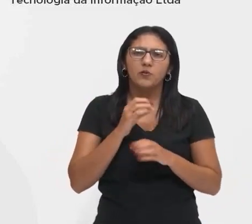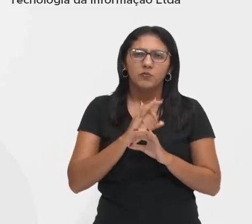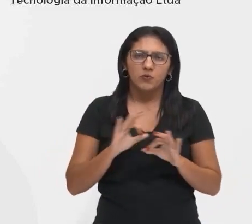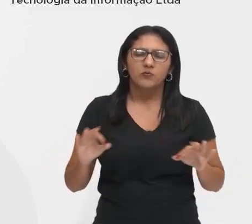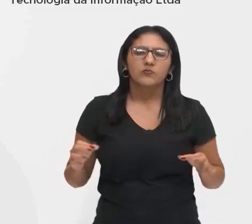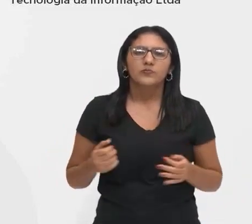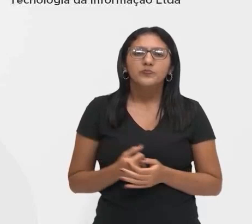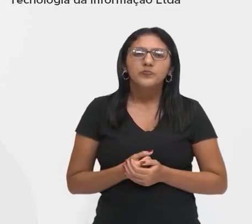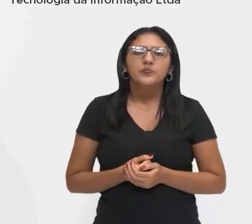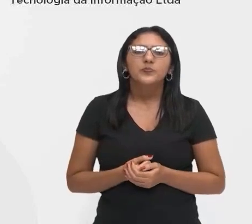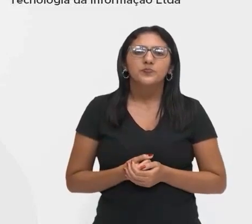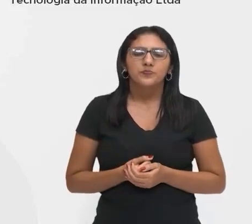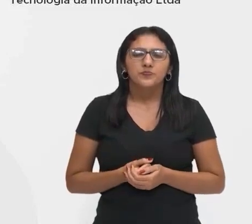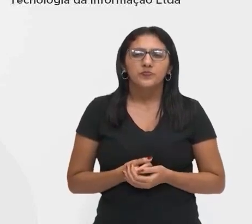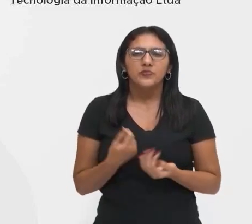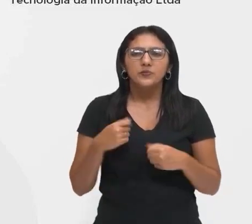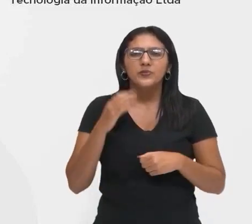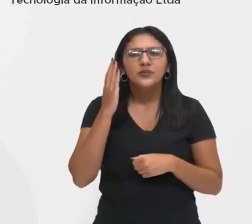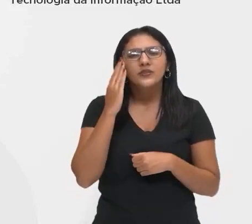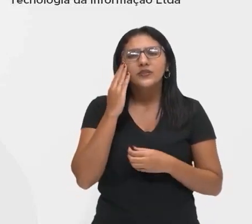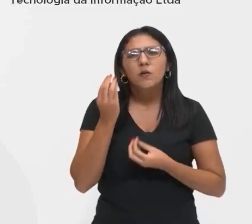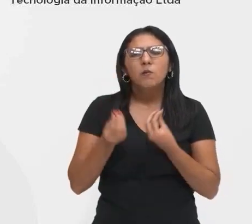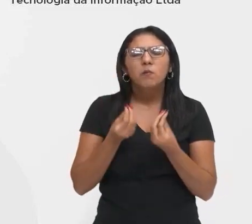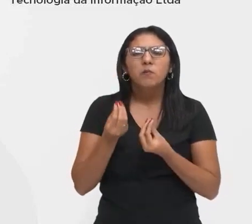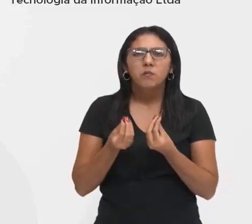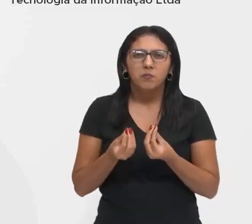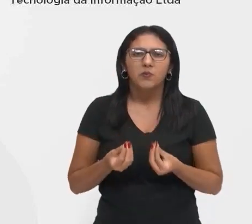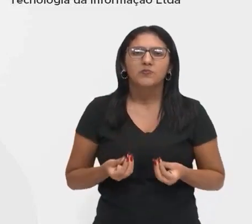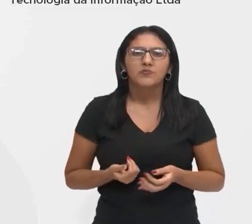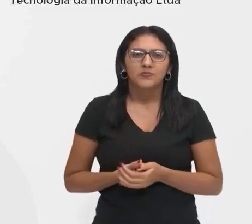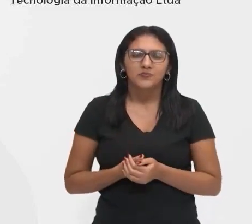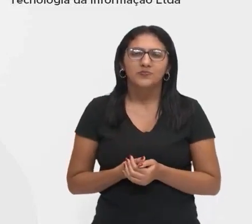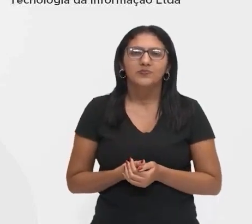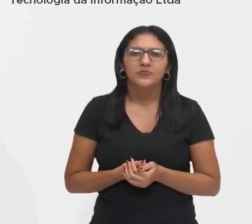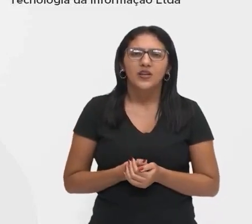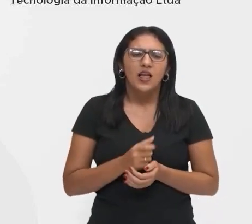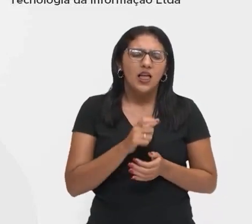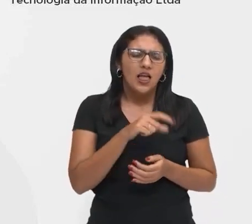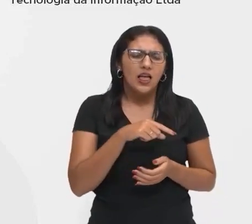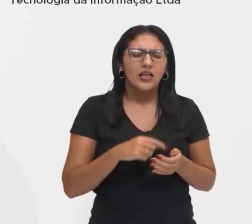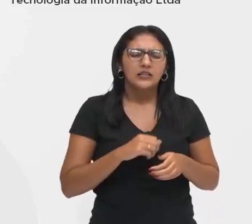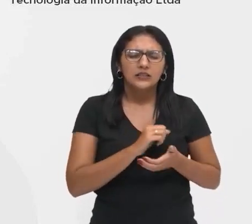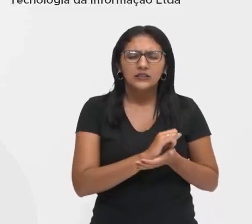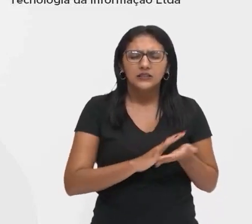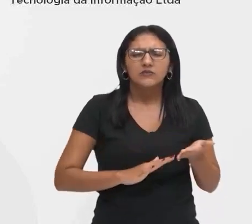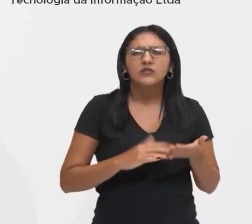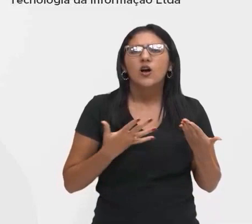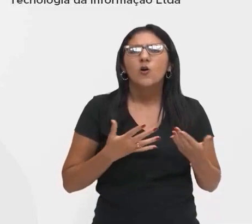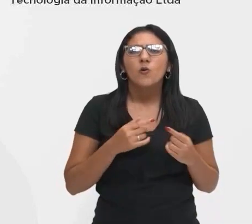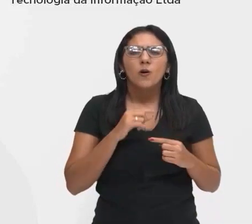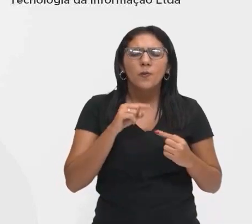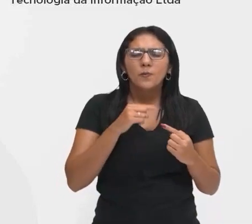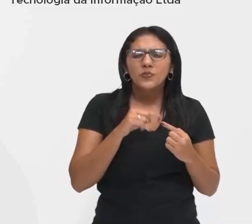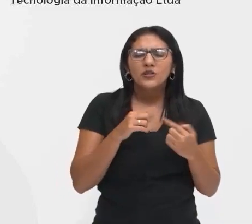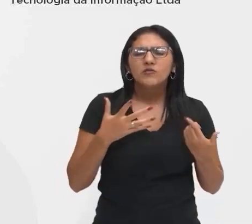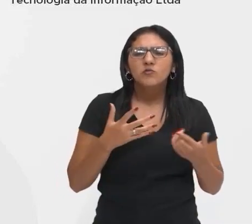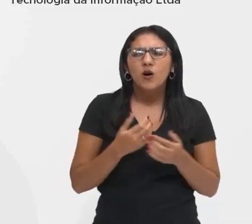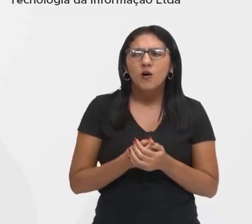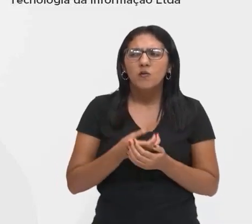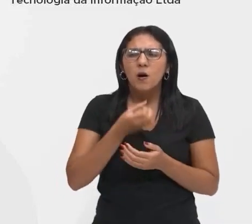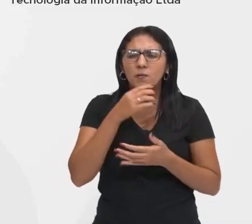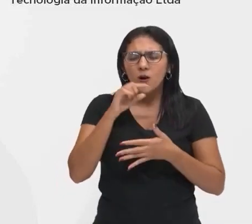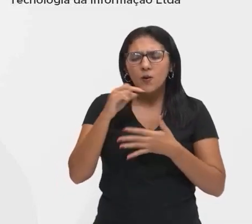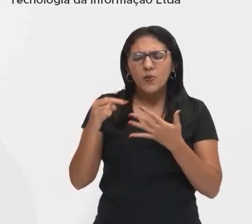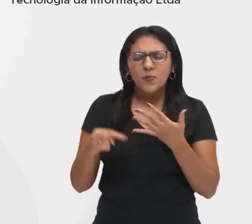tem que receber, ele tem que saber o que ele vai receber. O que aquela atividade vai levar? Quais são os benefícios que vão